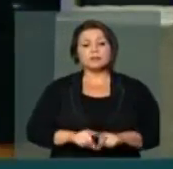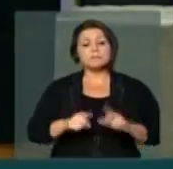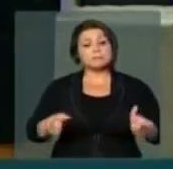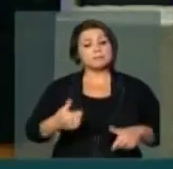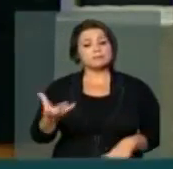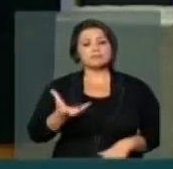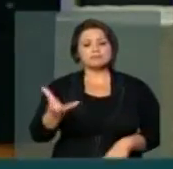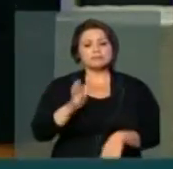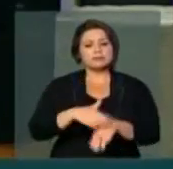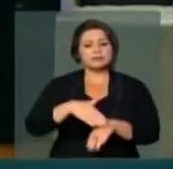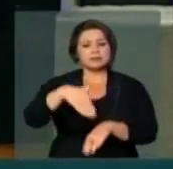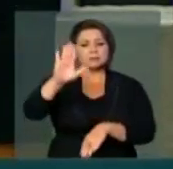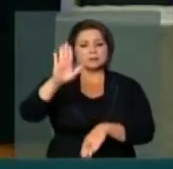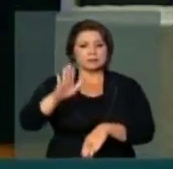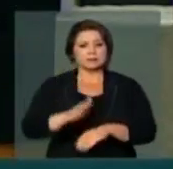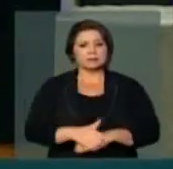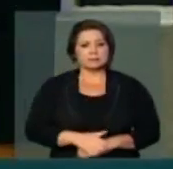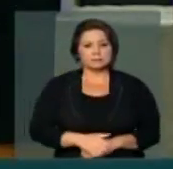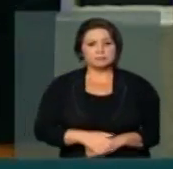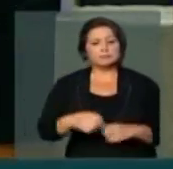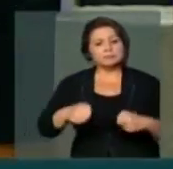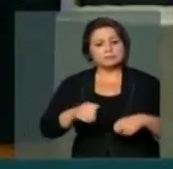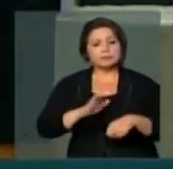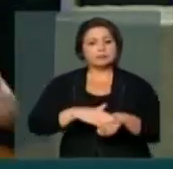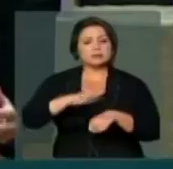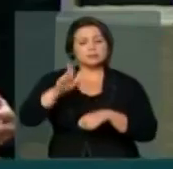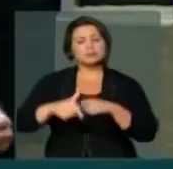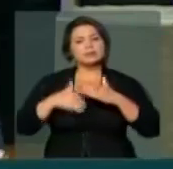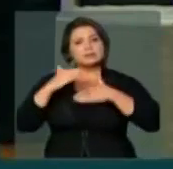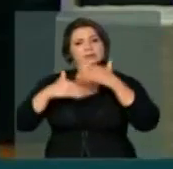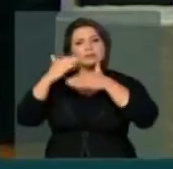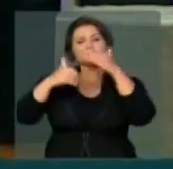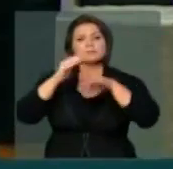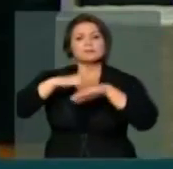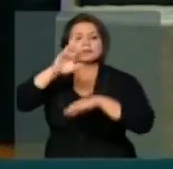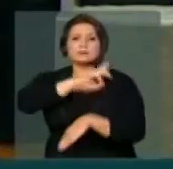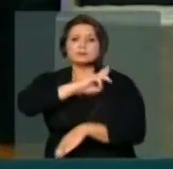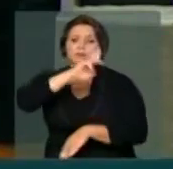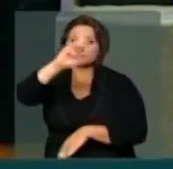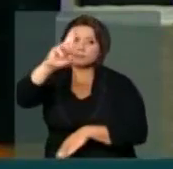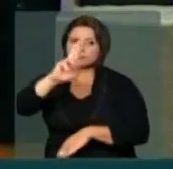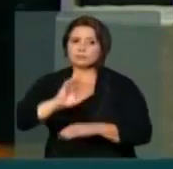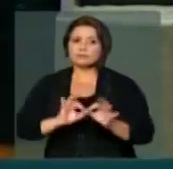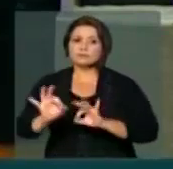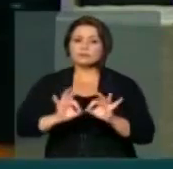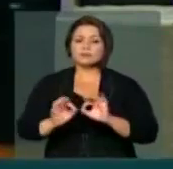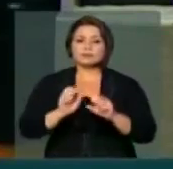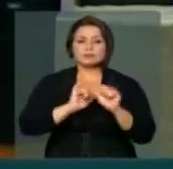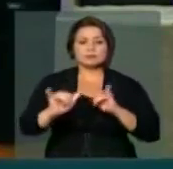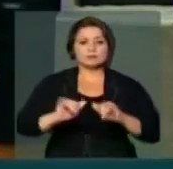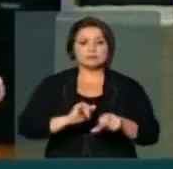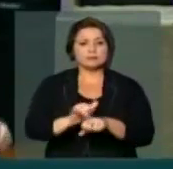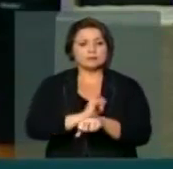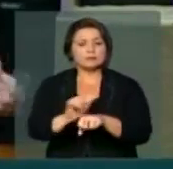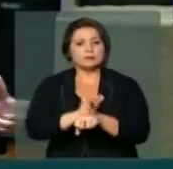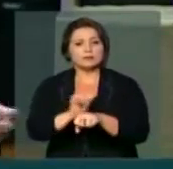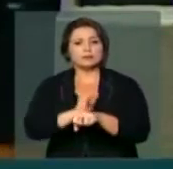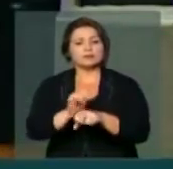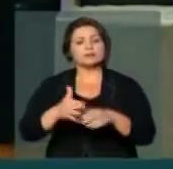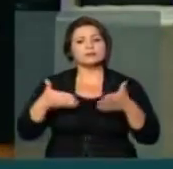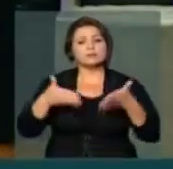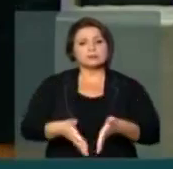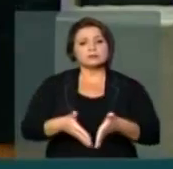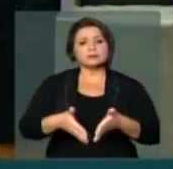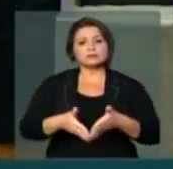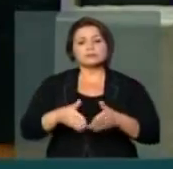nós queremos mais do que isso. Nós queremos, além da representação, que os instrumentos de participação